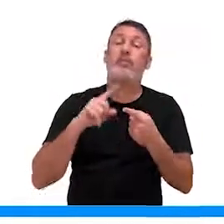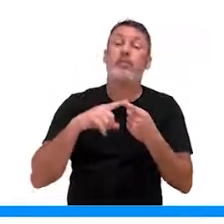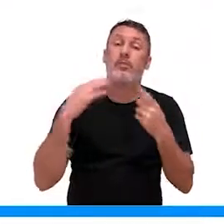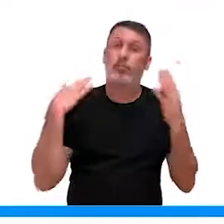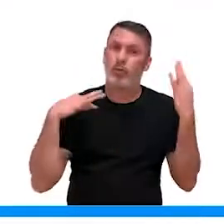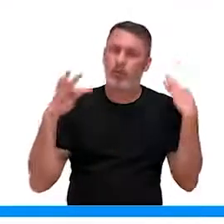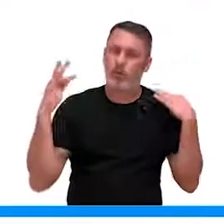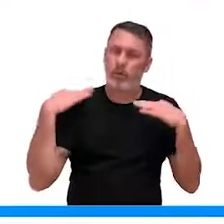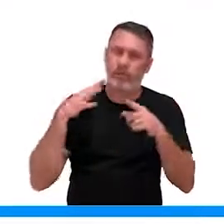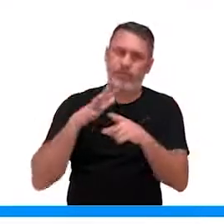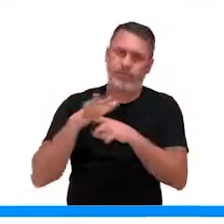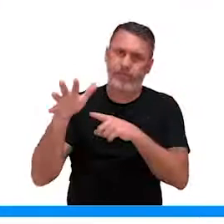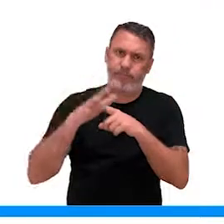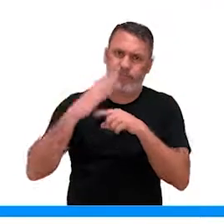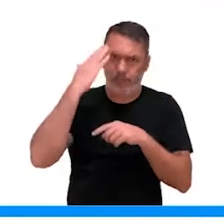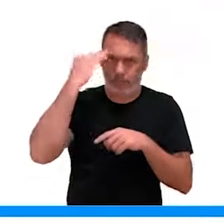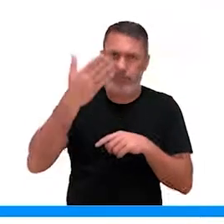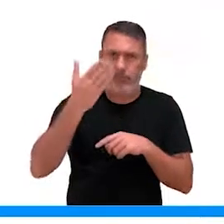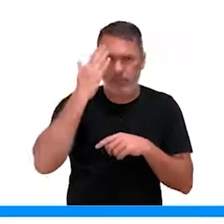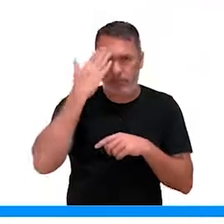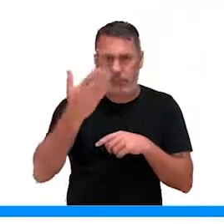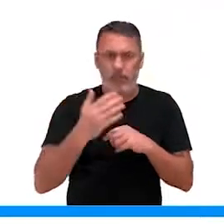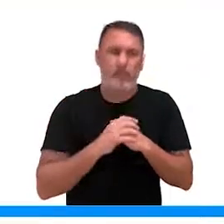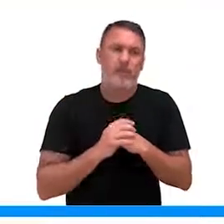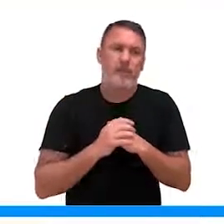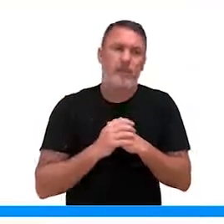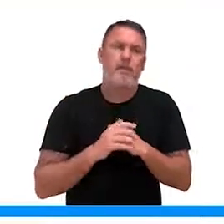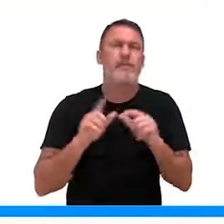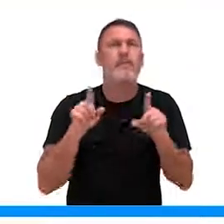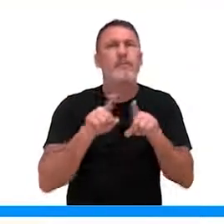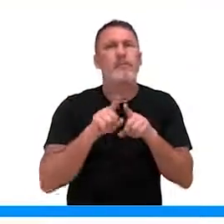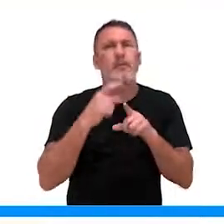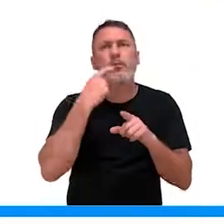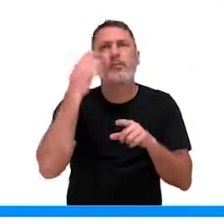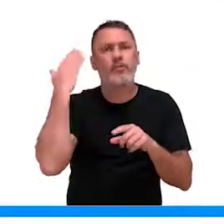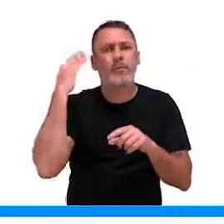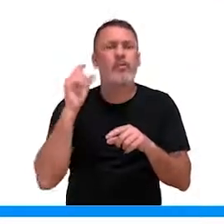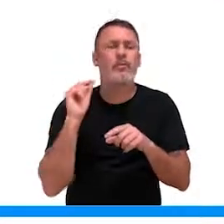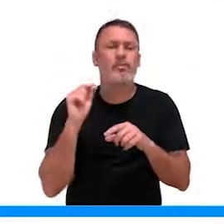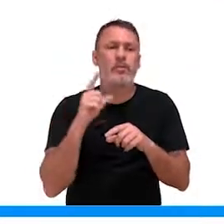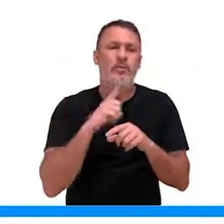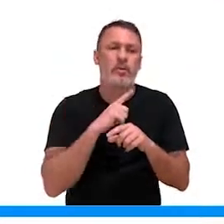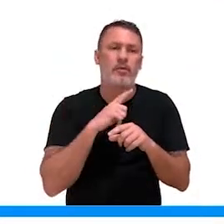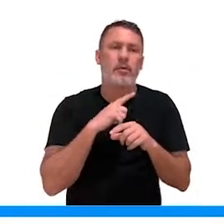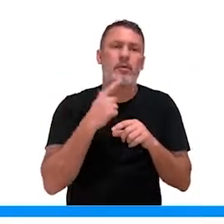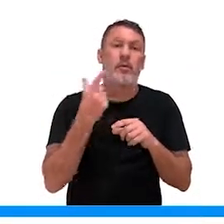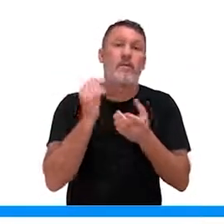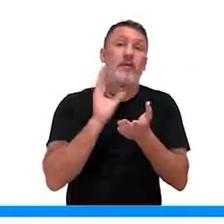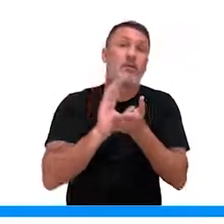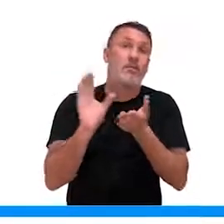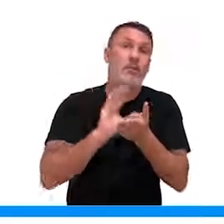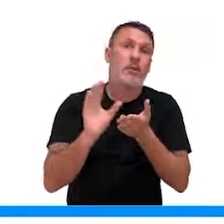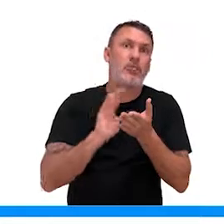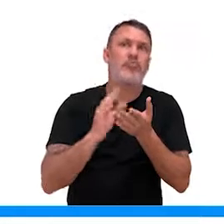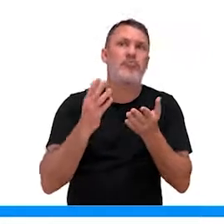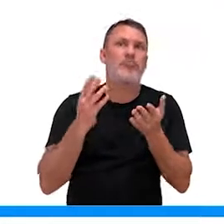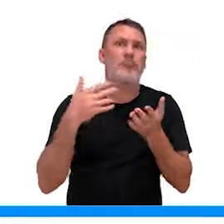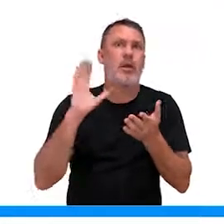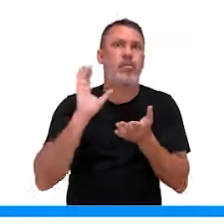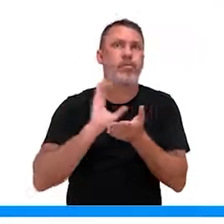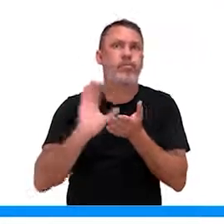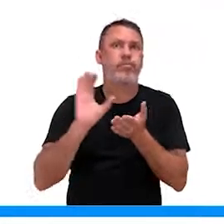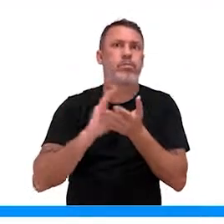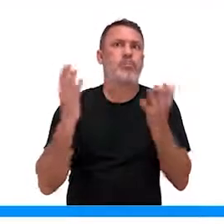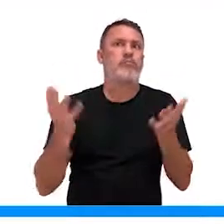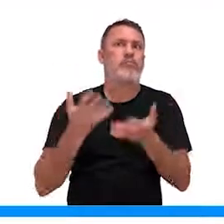bem? Hoje, né, de maneira mais recente, ainda assim, claro, até mesmo um destaque já em relação aos investimentos cada vez mais volumosos,